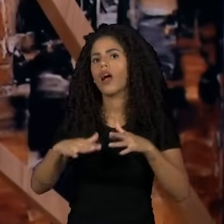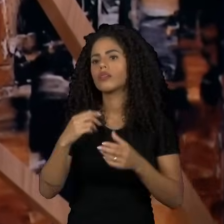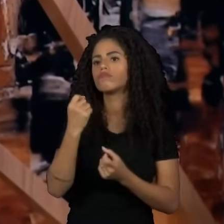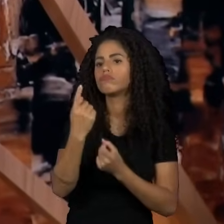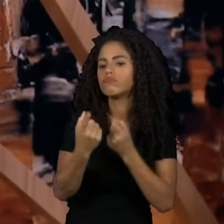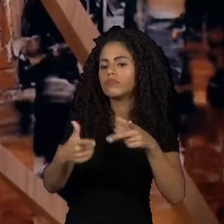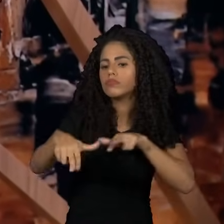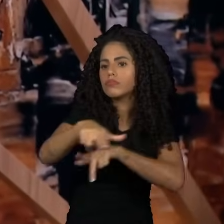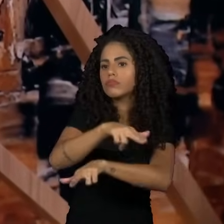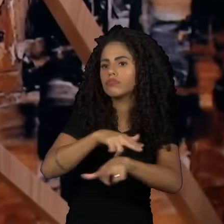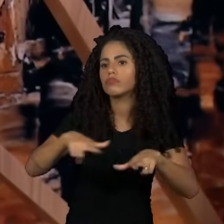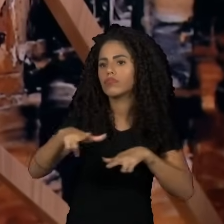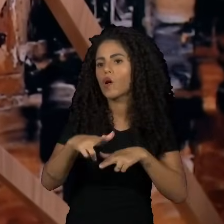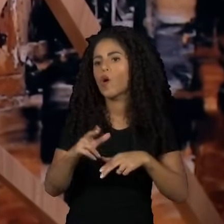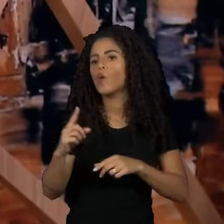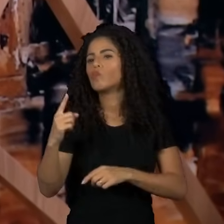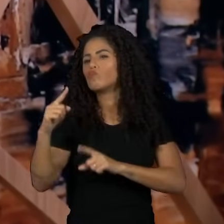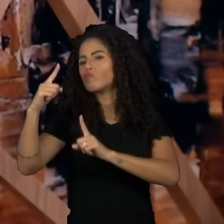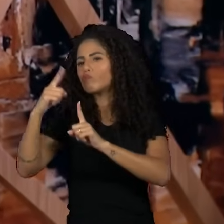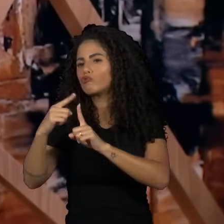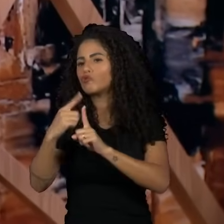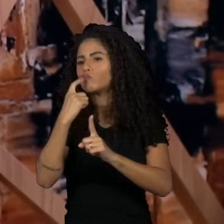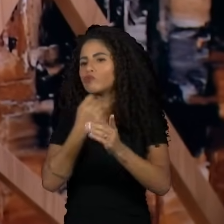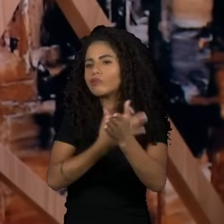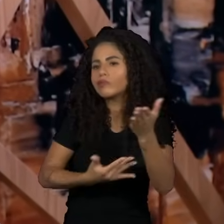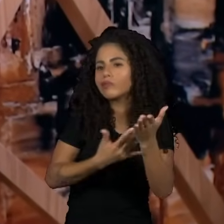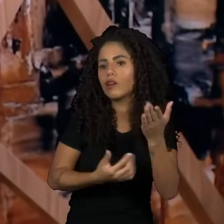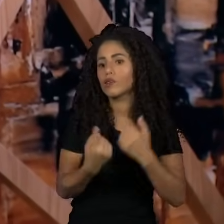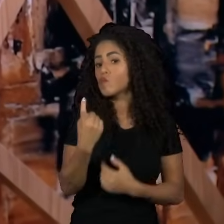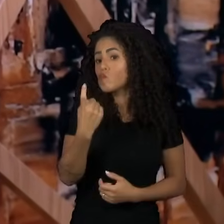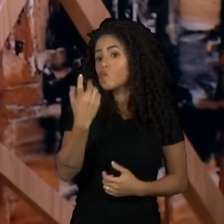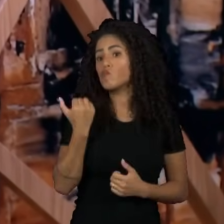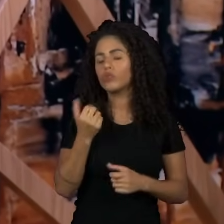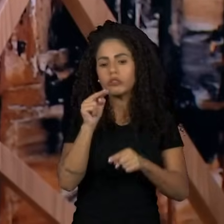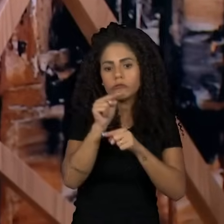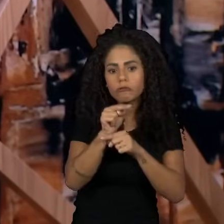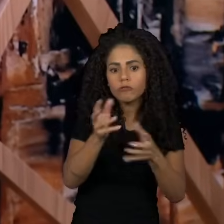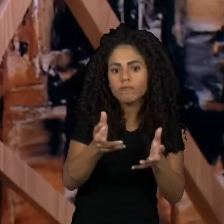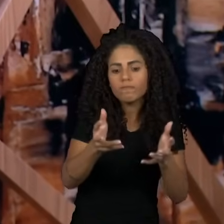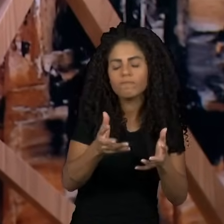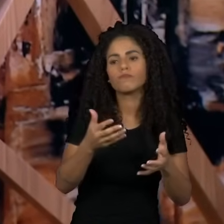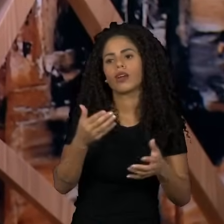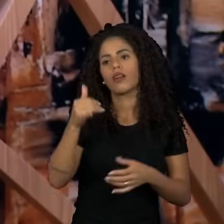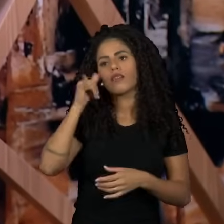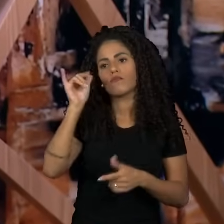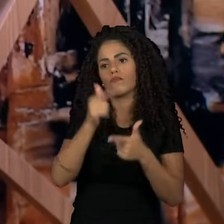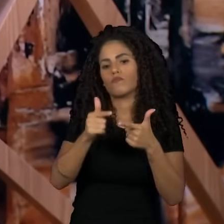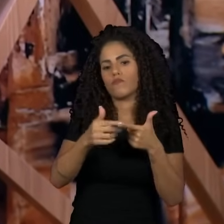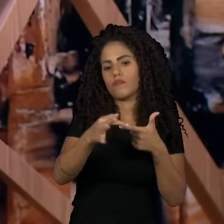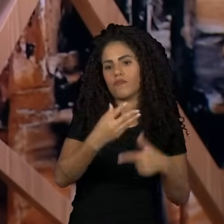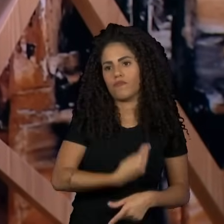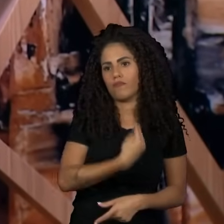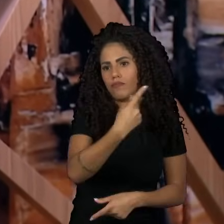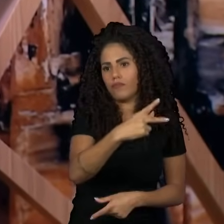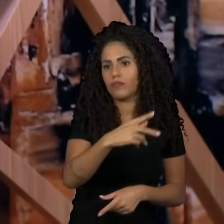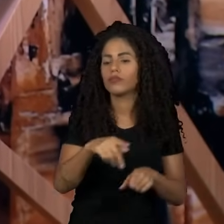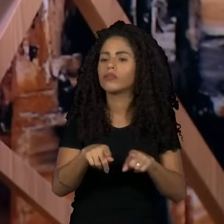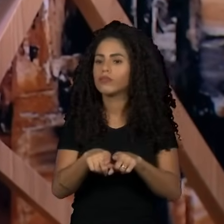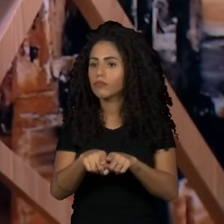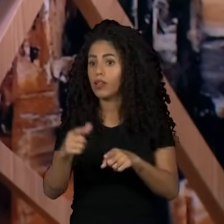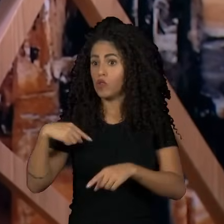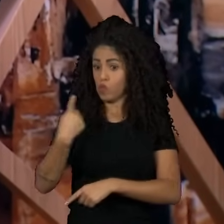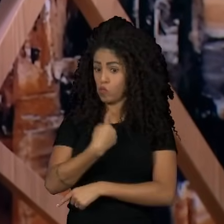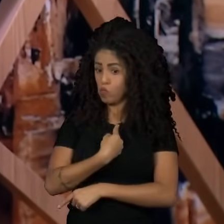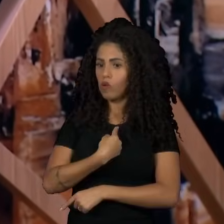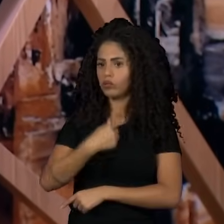laços consanguíneos, né? Então daí para frente a gente não vai conseguir manter uma população de vida livre e saudável. E no caso, o papel do médico veterinário, nesse